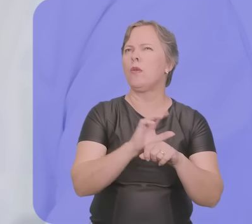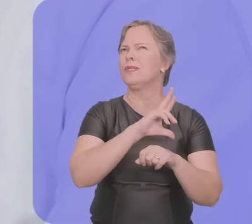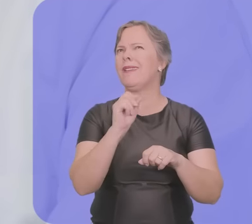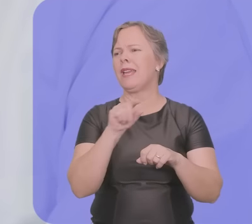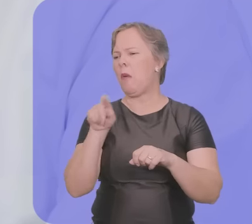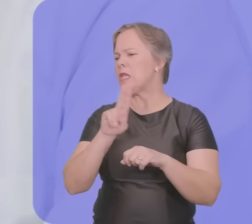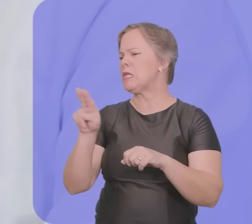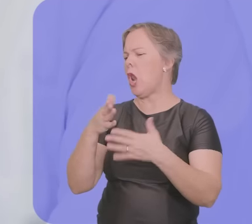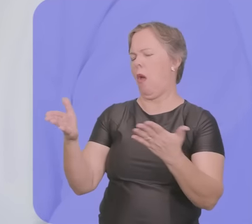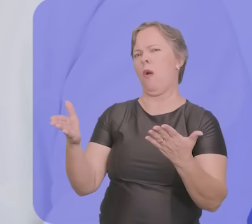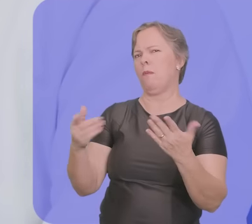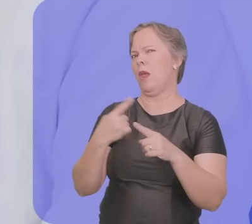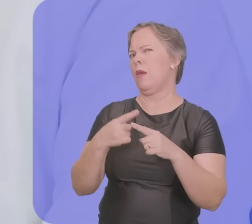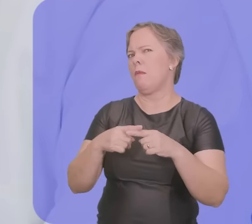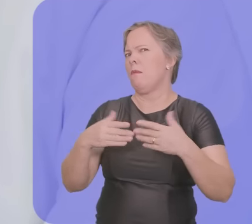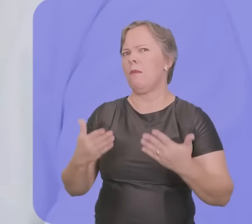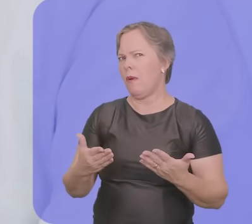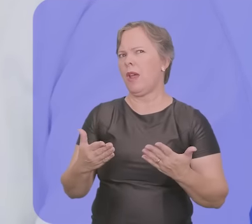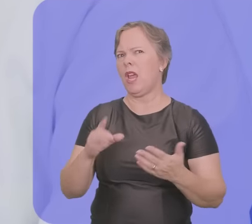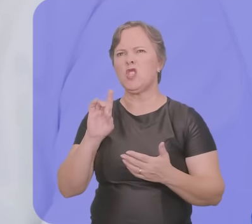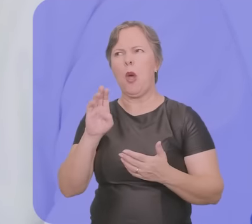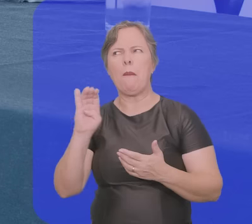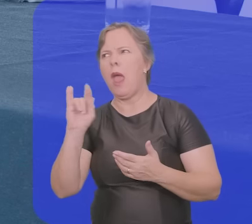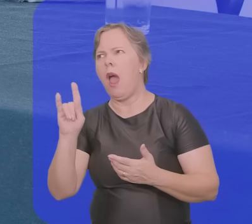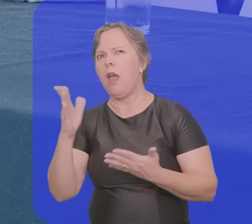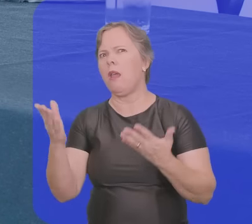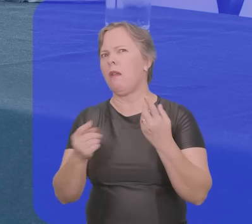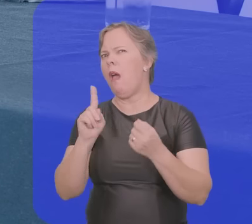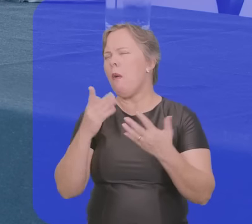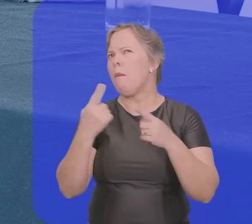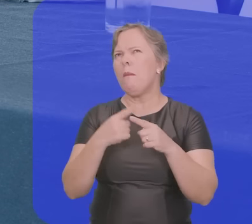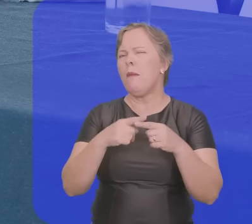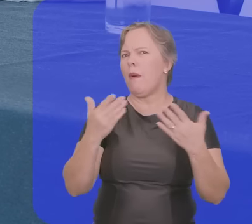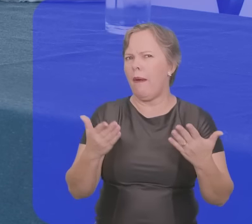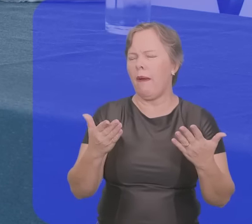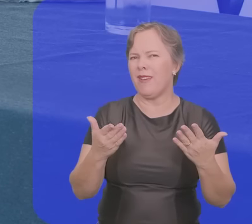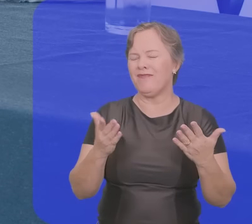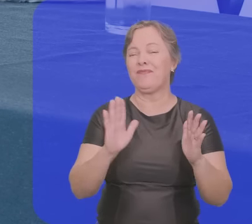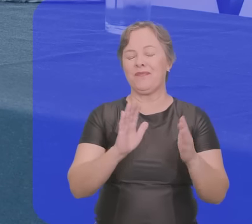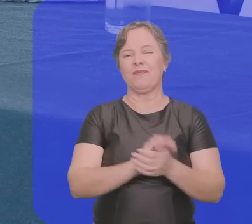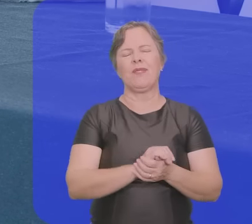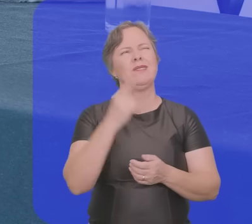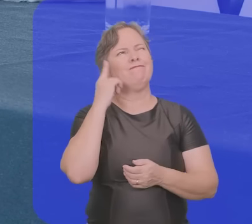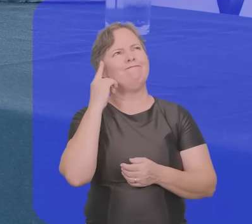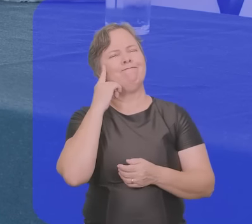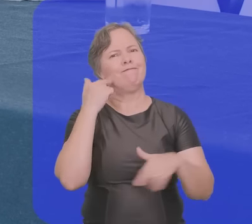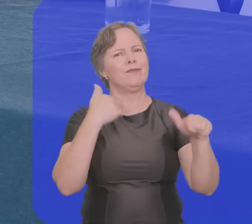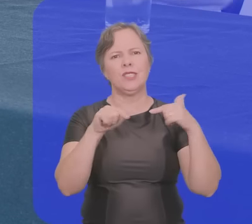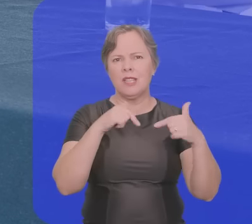Business Intelligence com Power BI, não somente Power BI, né? E a gente trabalha no início